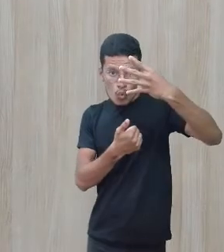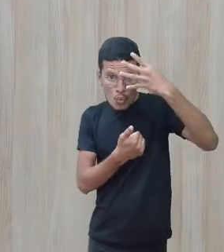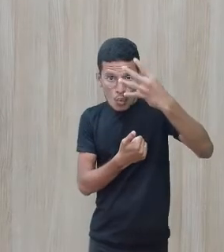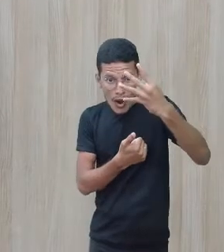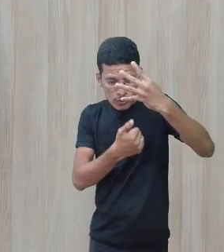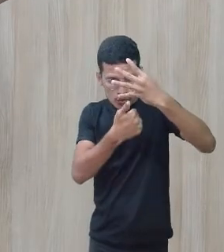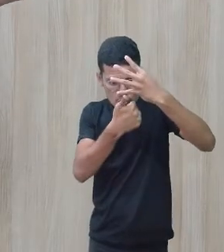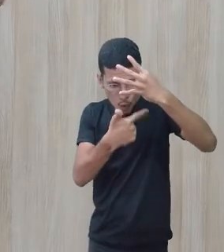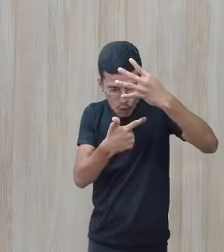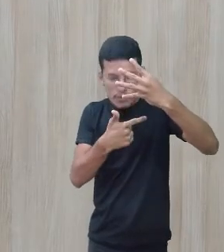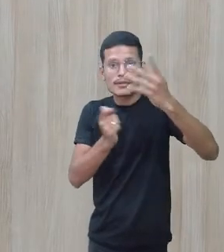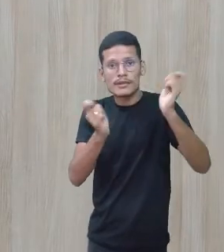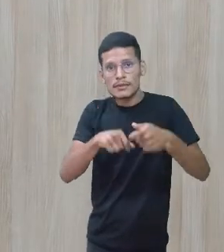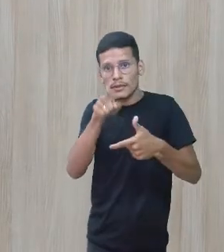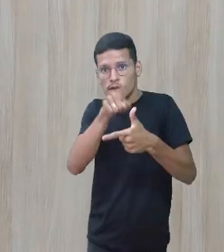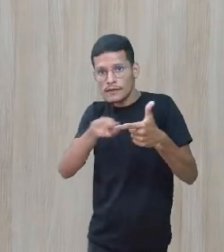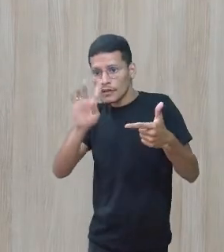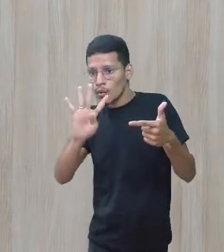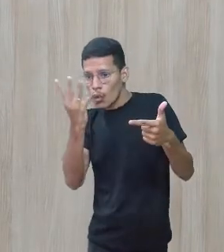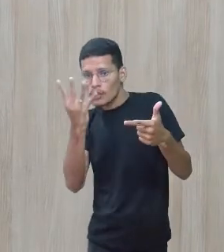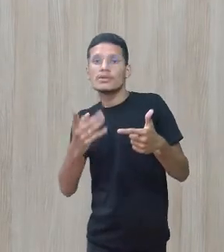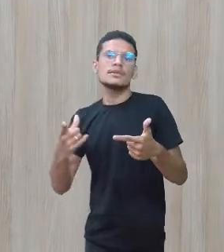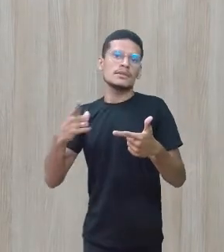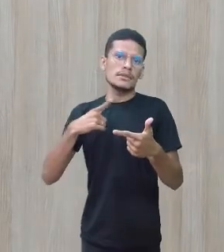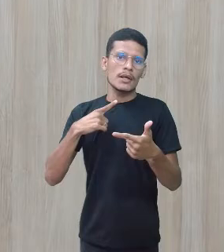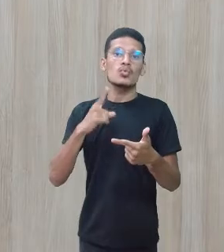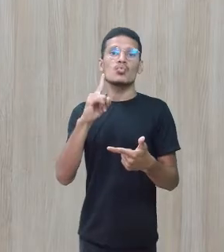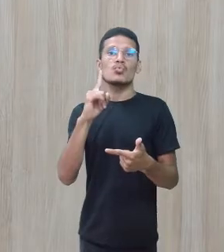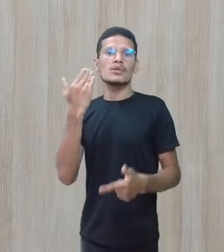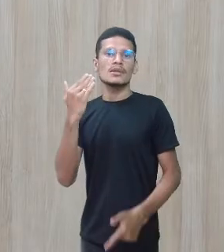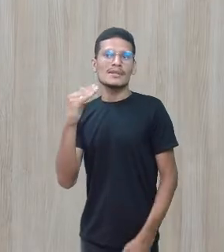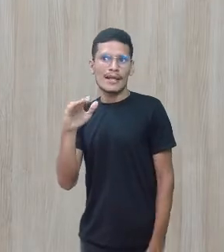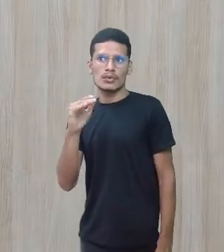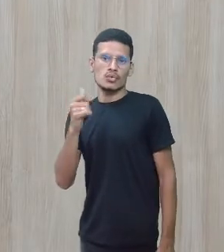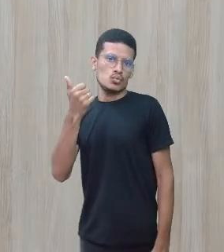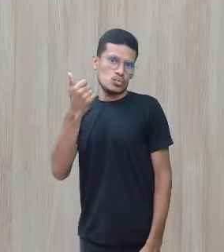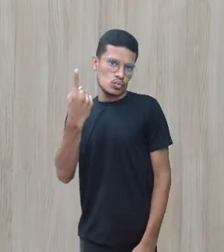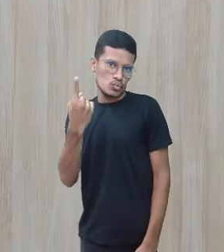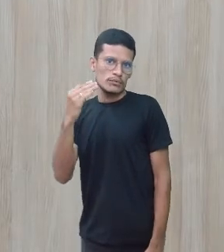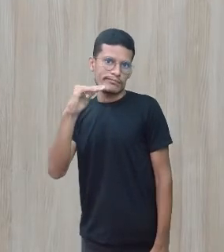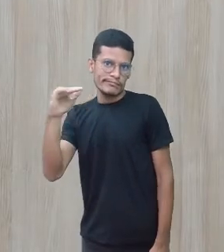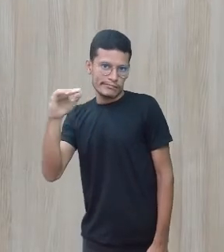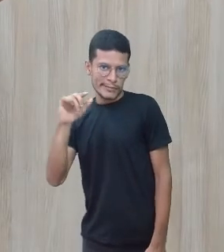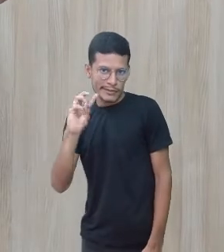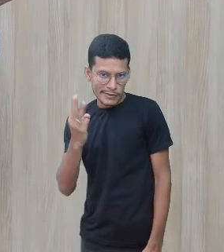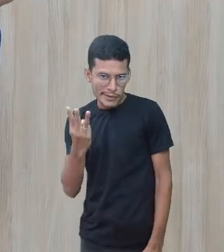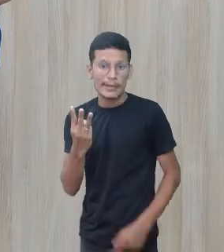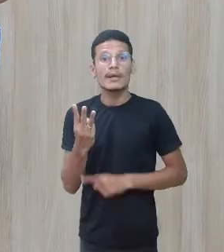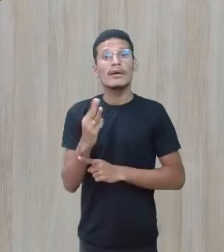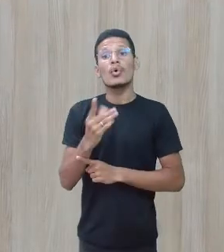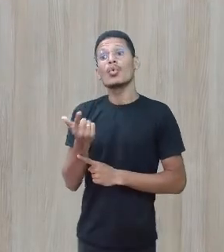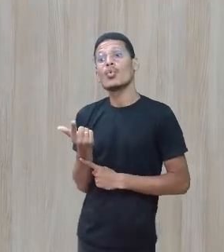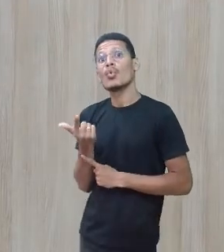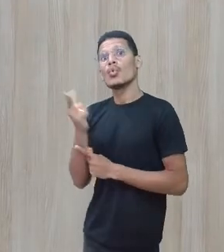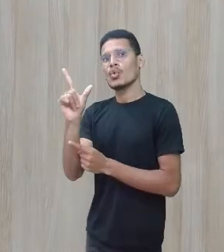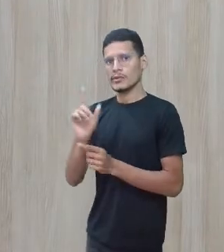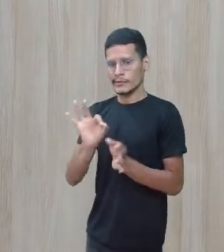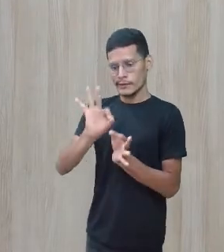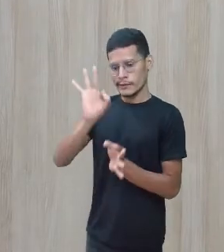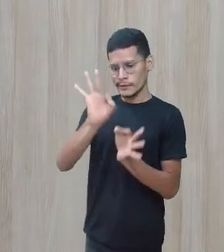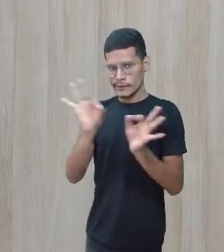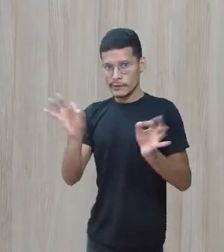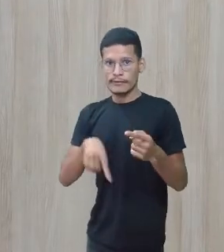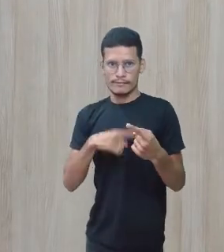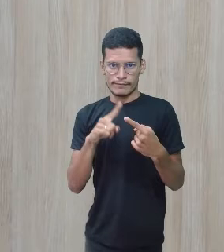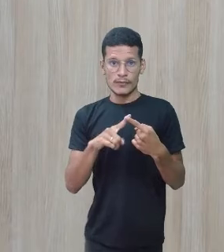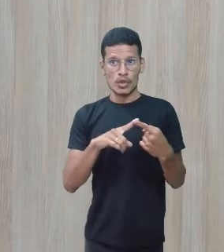4. Simplificando, a gente vai ter ali 1/3, certo? Agora, a gente vai fazer a mesma coisa com uma outra medida, ó, o 9